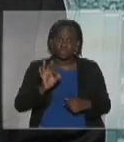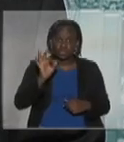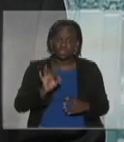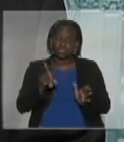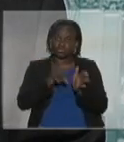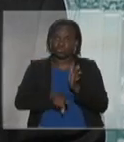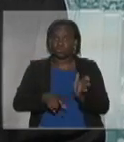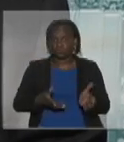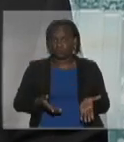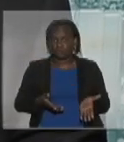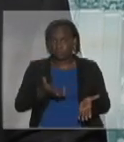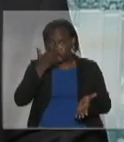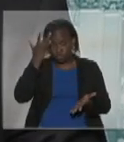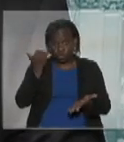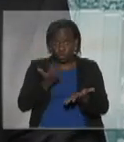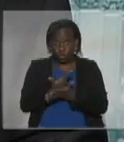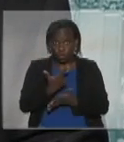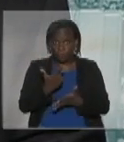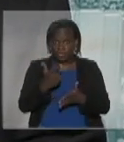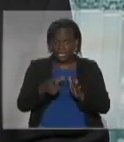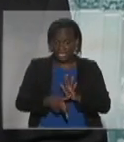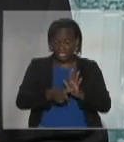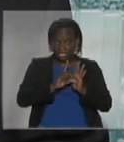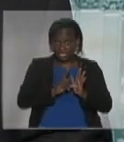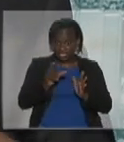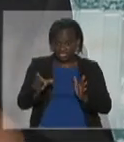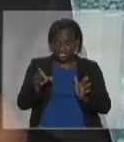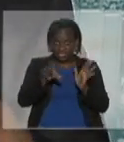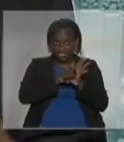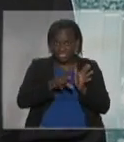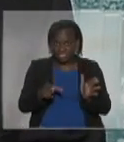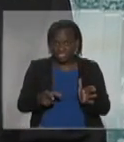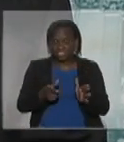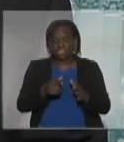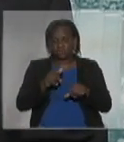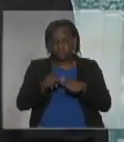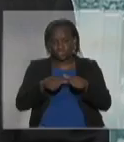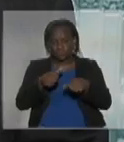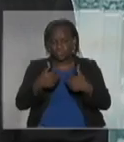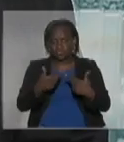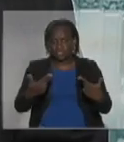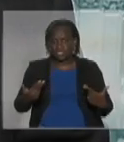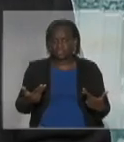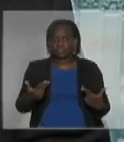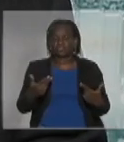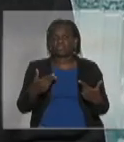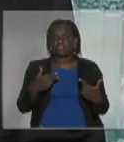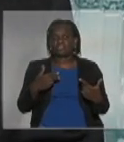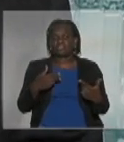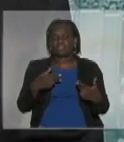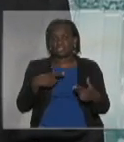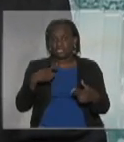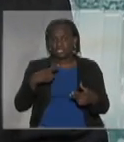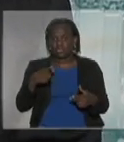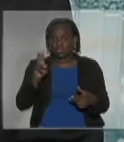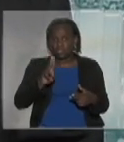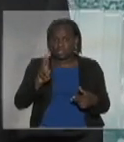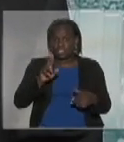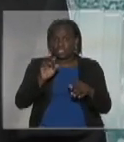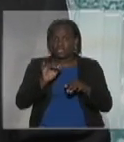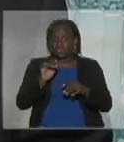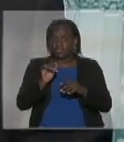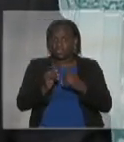20% de desconto. Quem compra o bilhete antecipadamente, uma série de mudanças que tiveram, inclusive